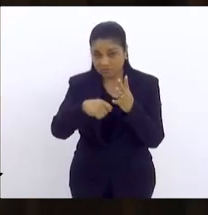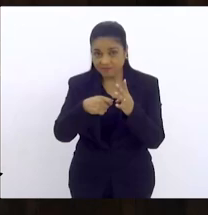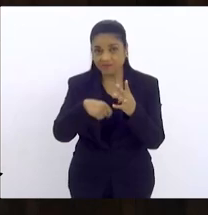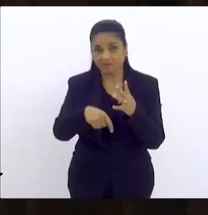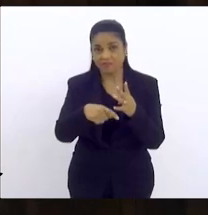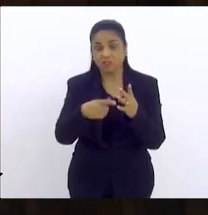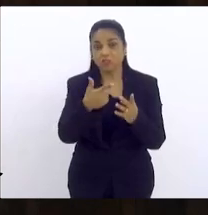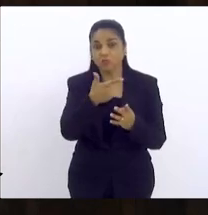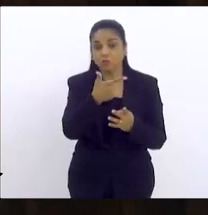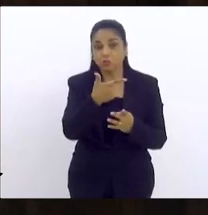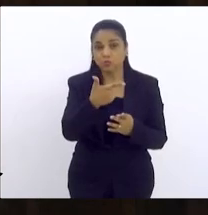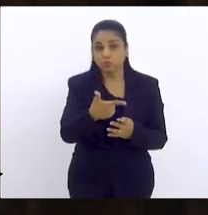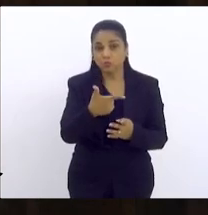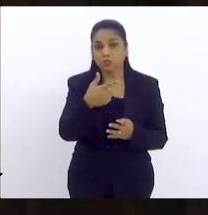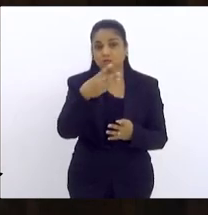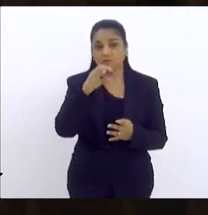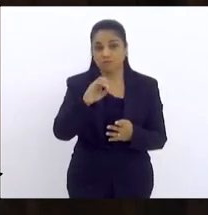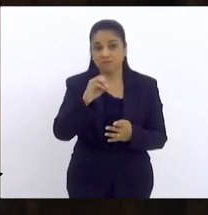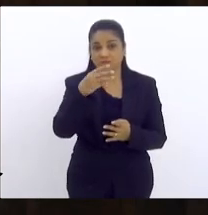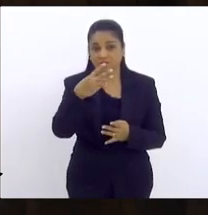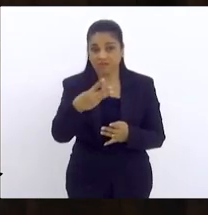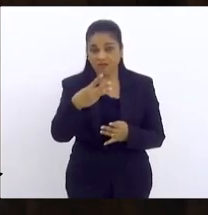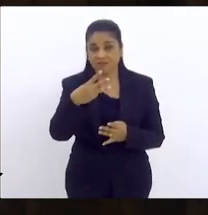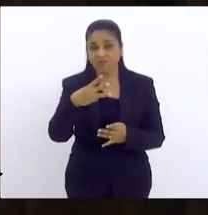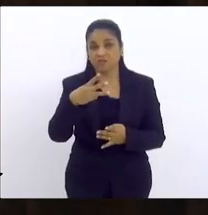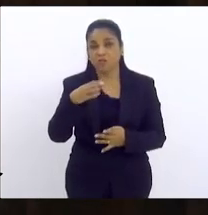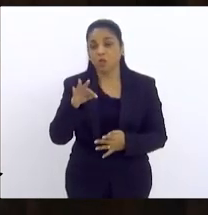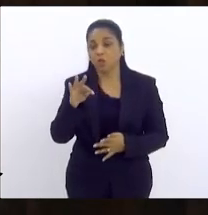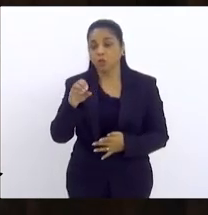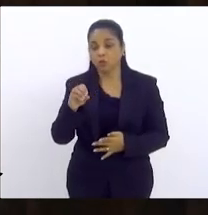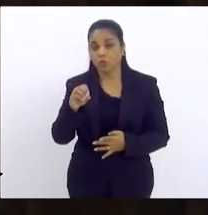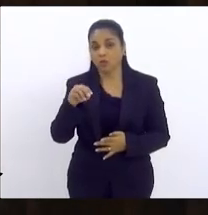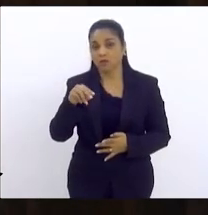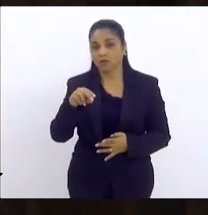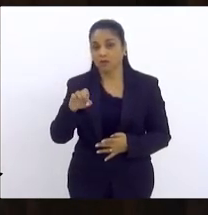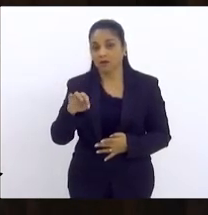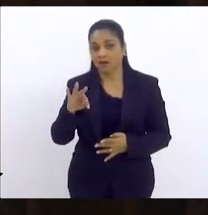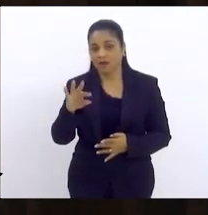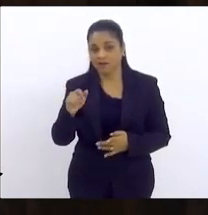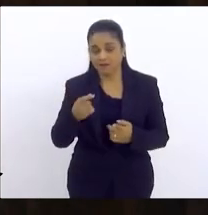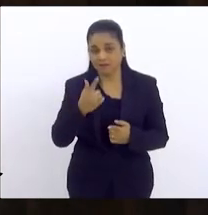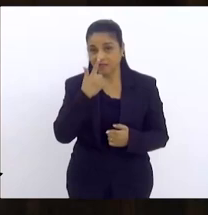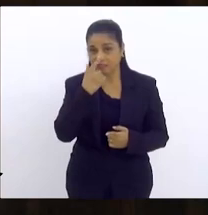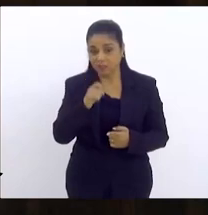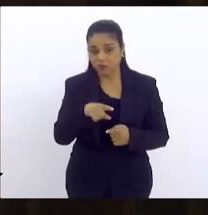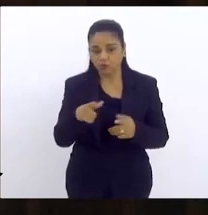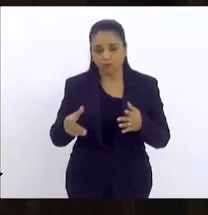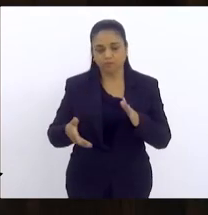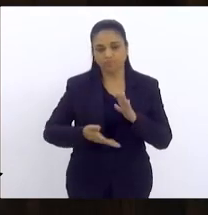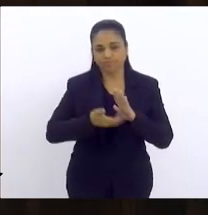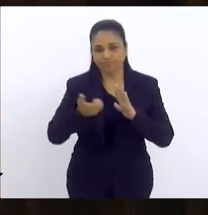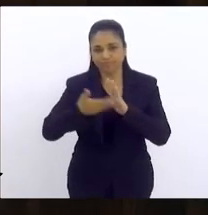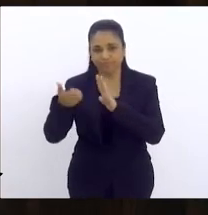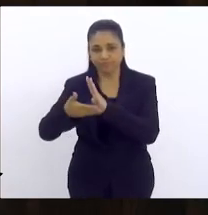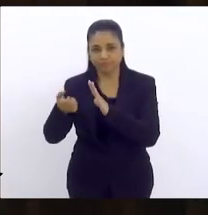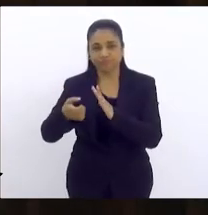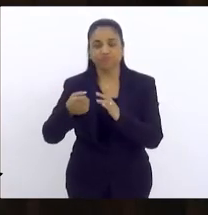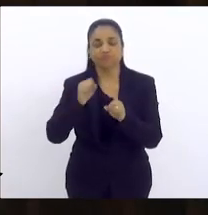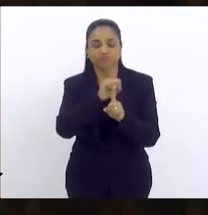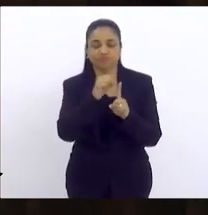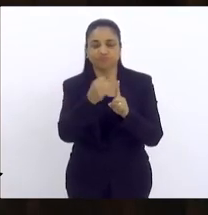ano 203 toneladas de objetos que dificultava o direito de dirigir do